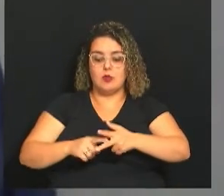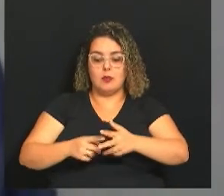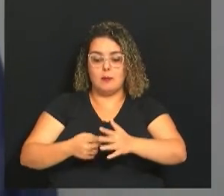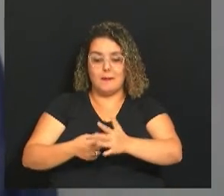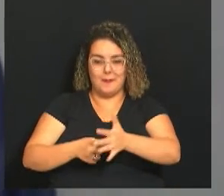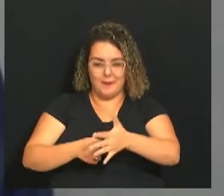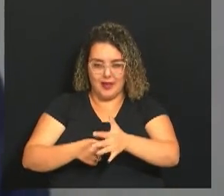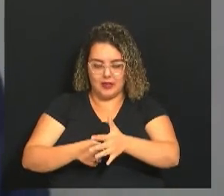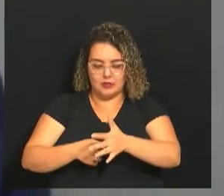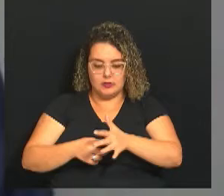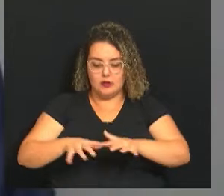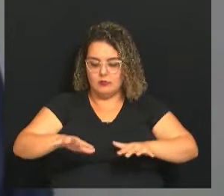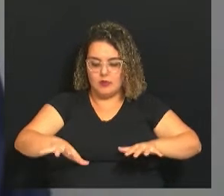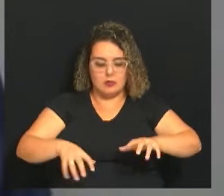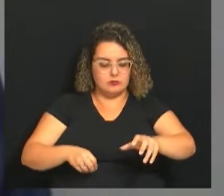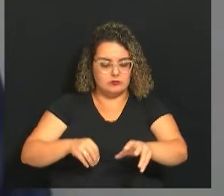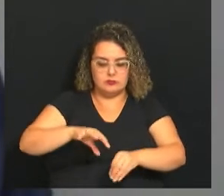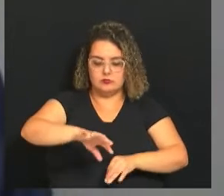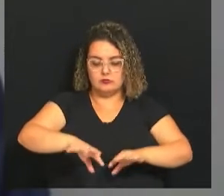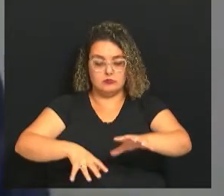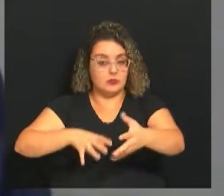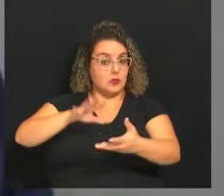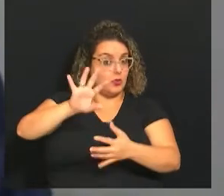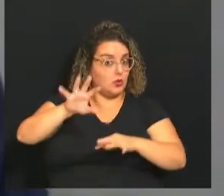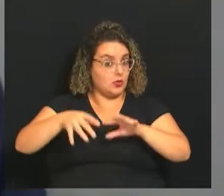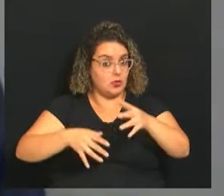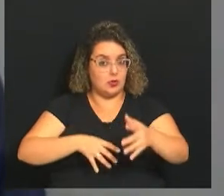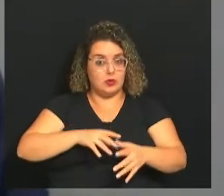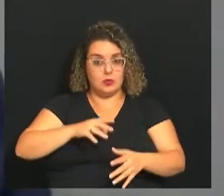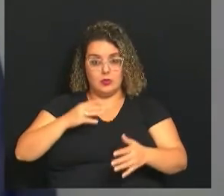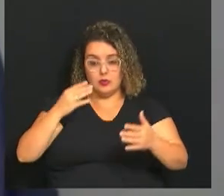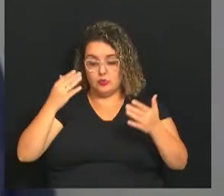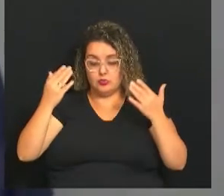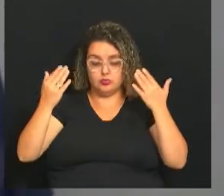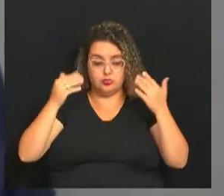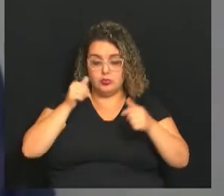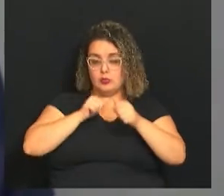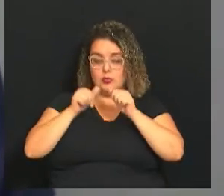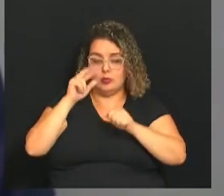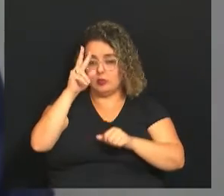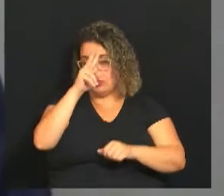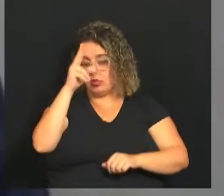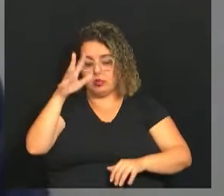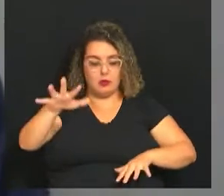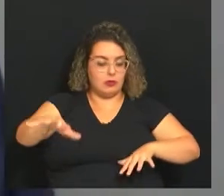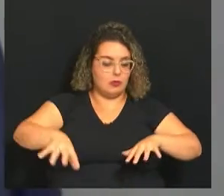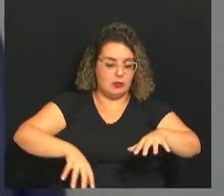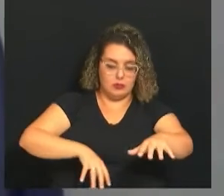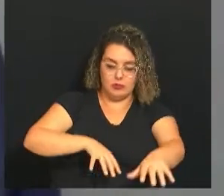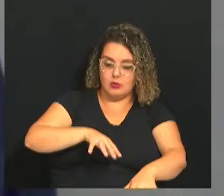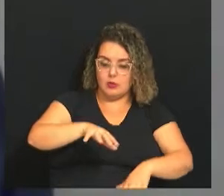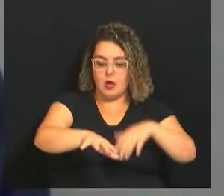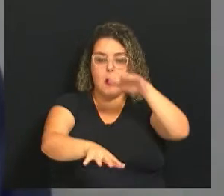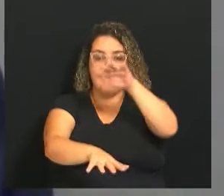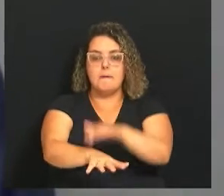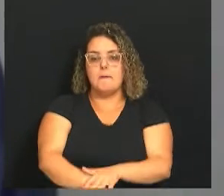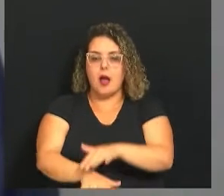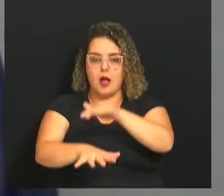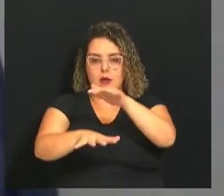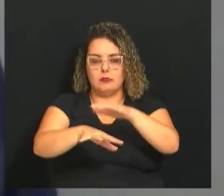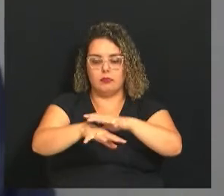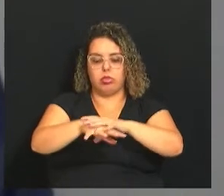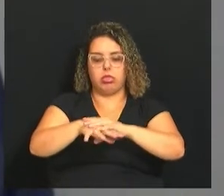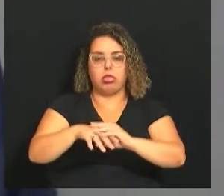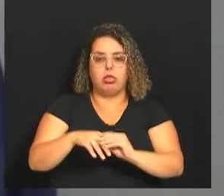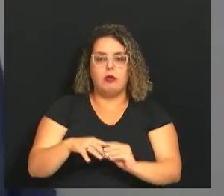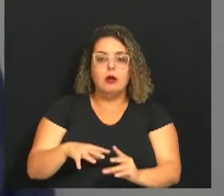qualquer alteração psíquica que a pessoa tenha por conta do álcool, um pouco mais de perda da mobilidade,